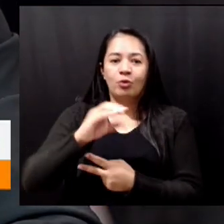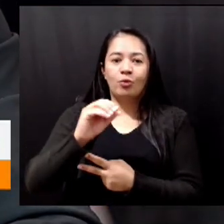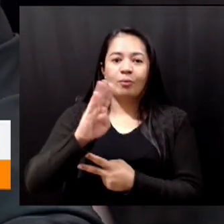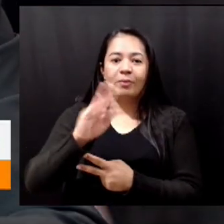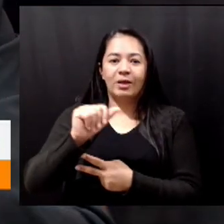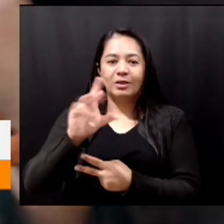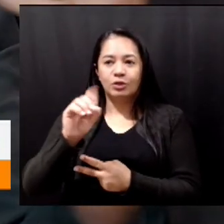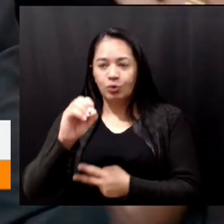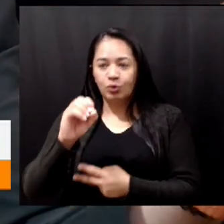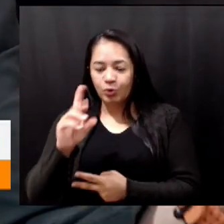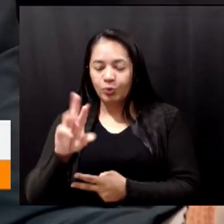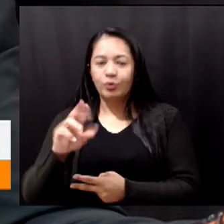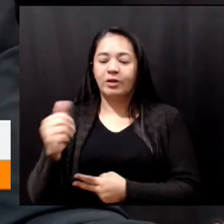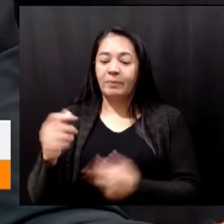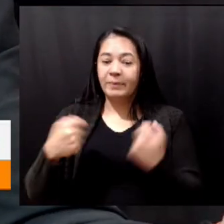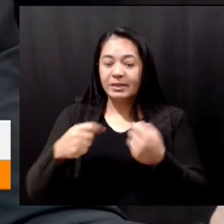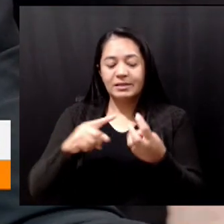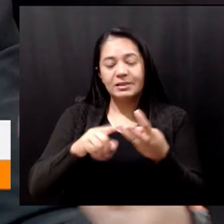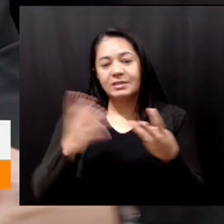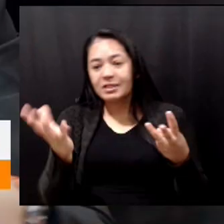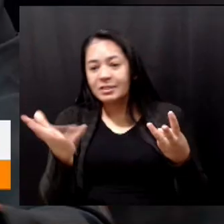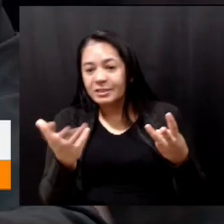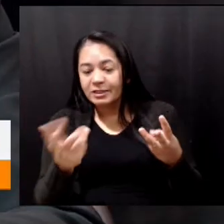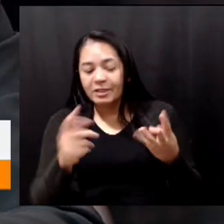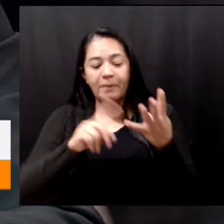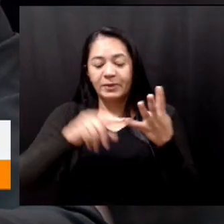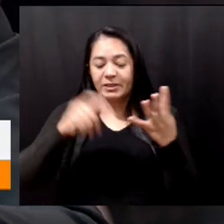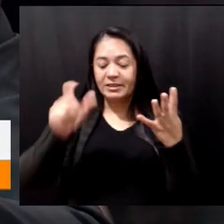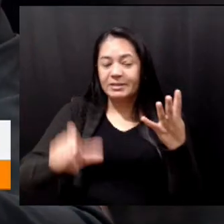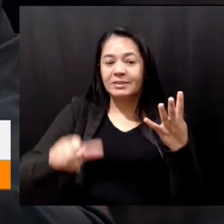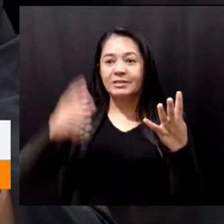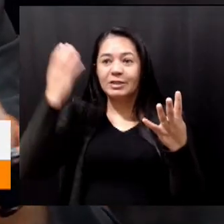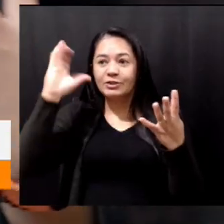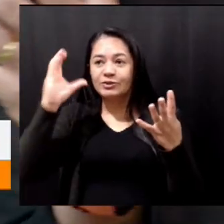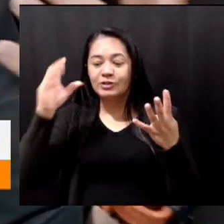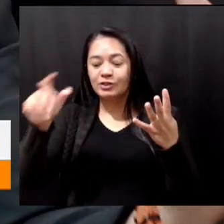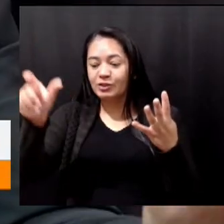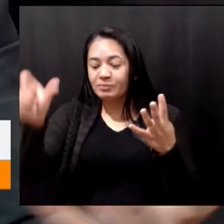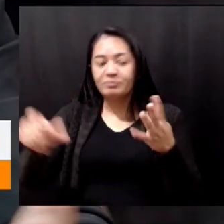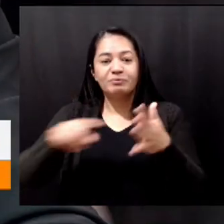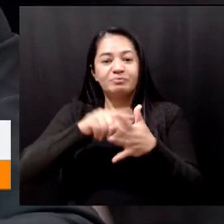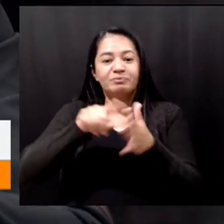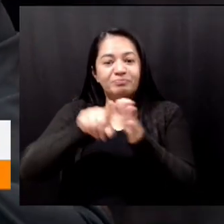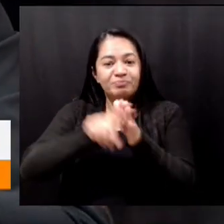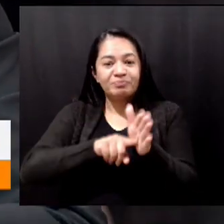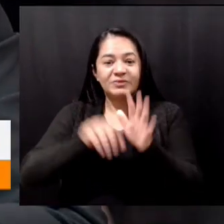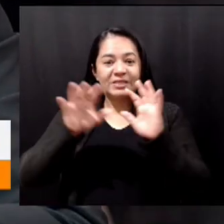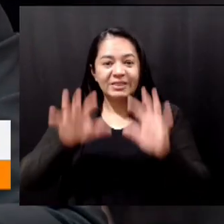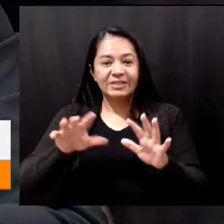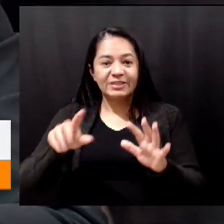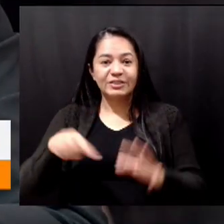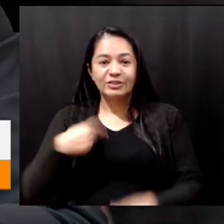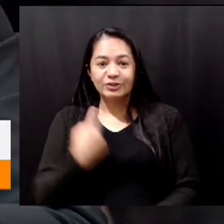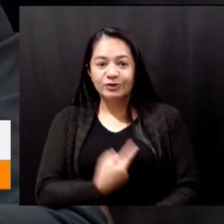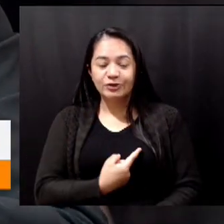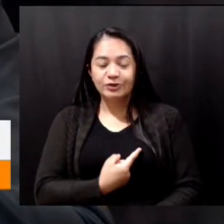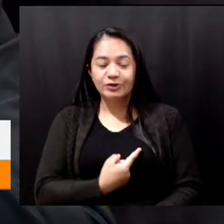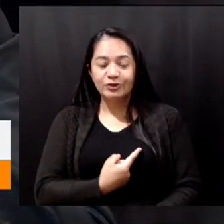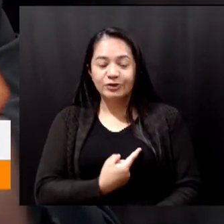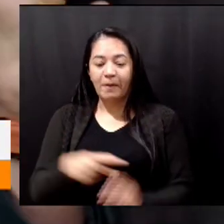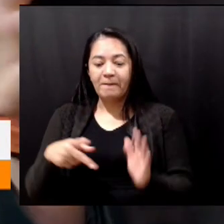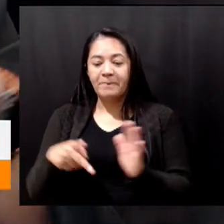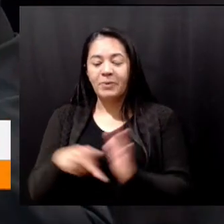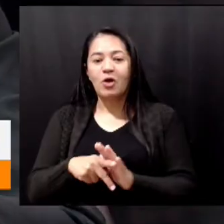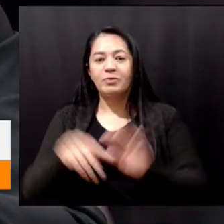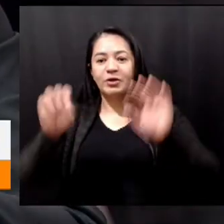de cientista, vai precisar de pesquisador. E isso que a gente, como agente do ecossistema, a gente tenta